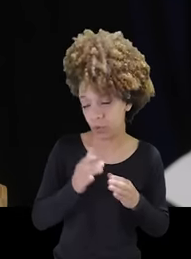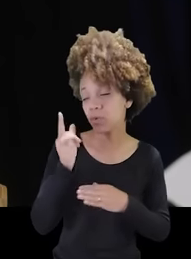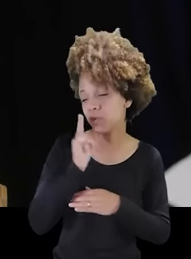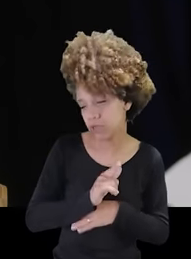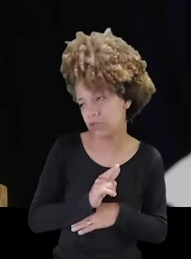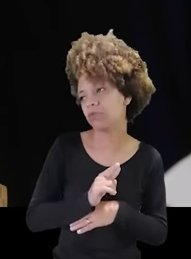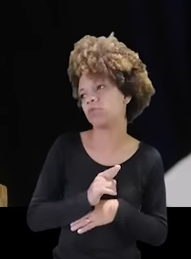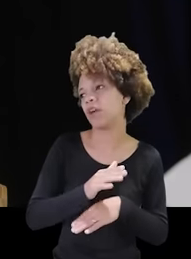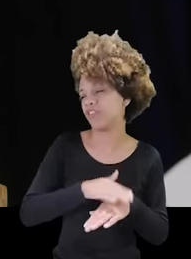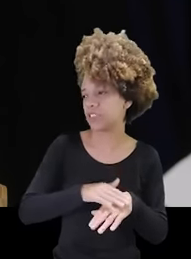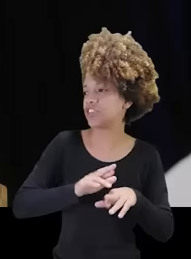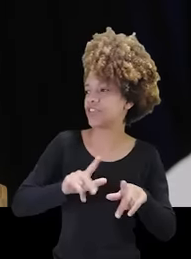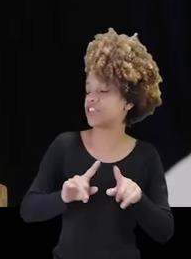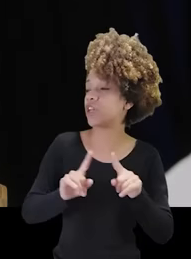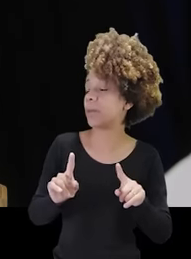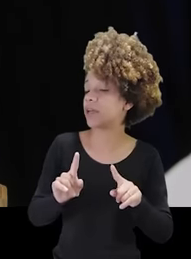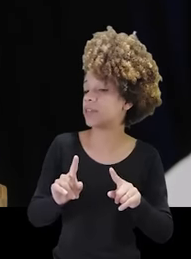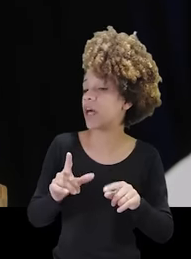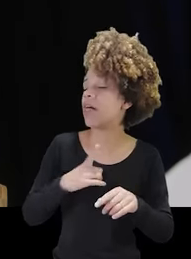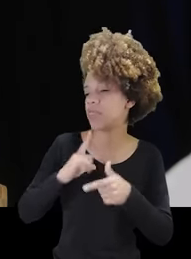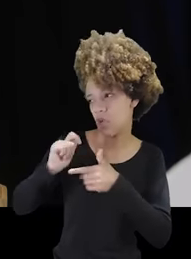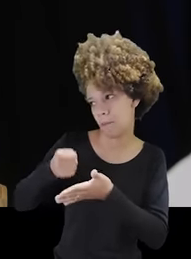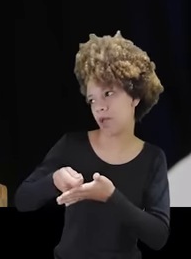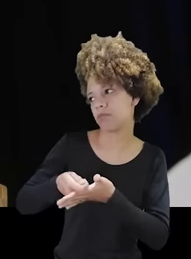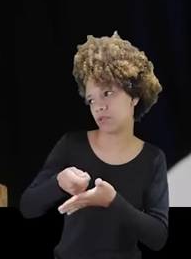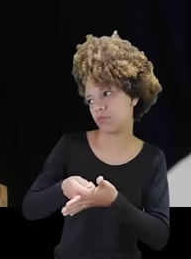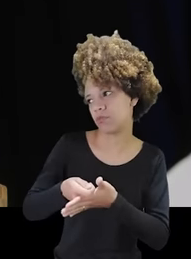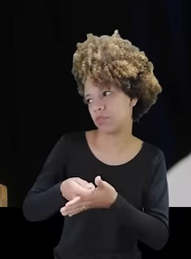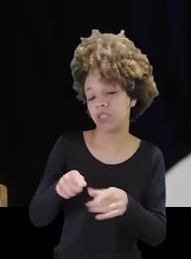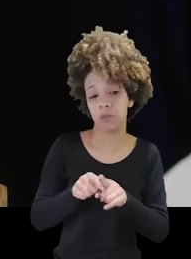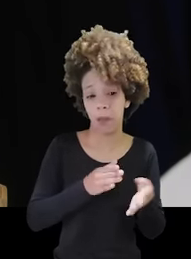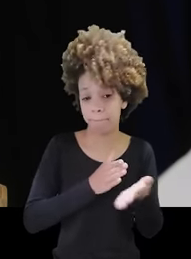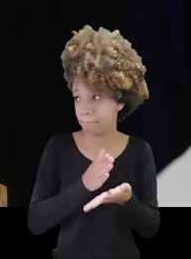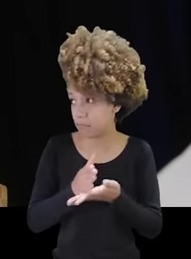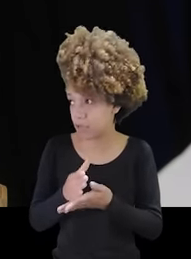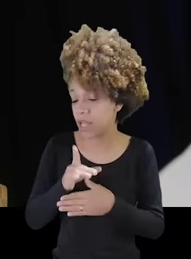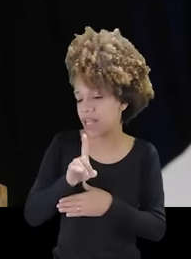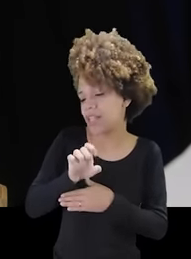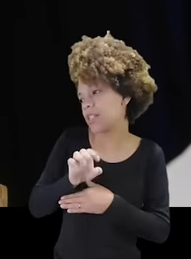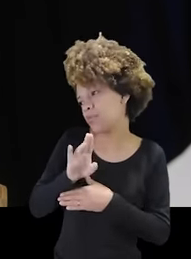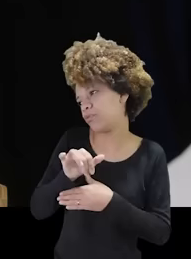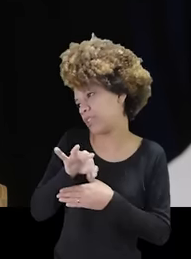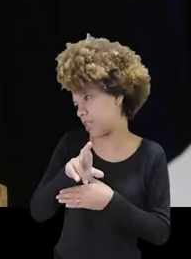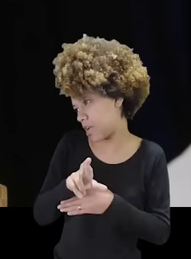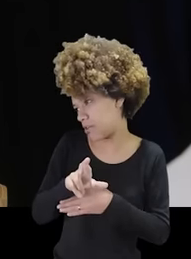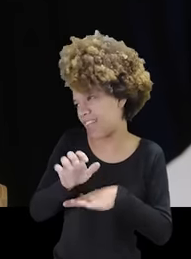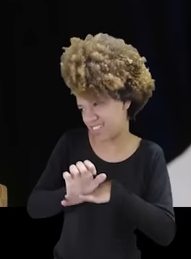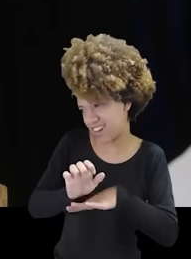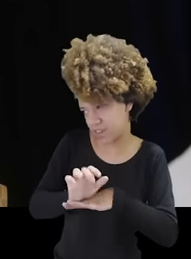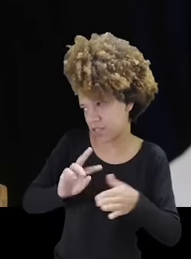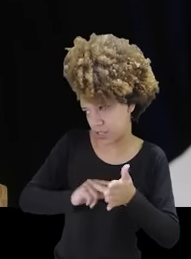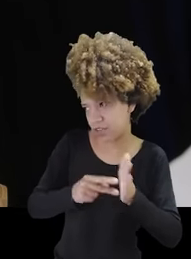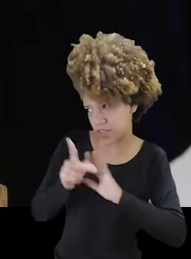conseguiram né fazer diferente mas tem o padrão assim ainda mais para debutar então para debutarem a palavra que usa para acontecer é treinar